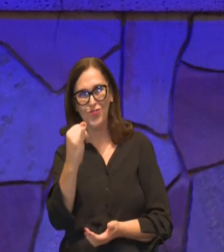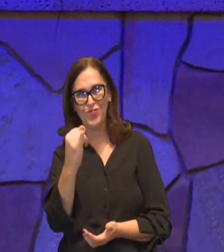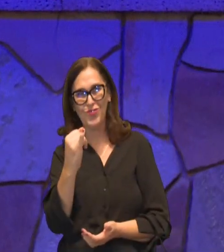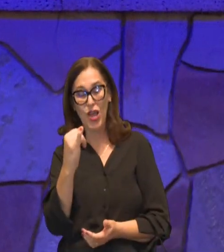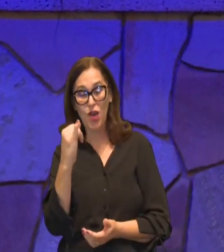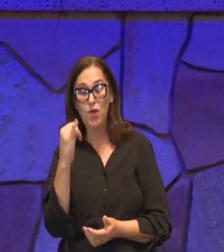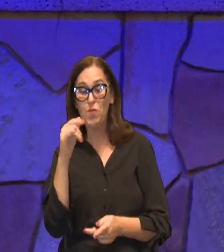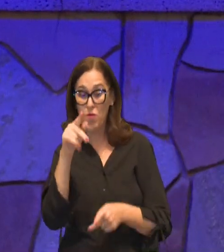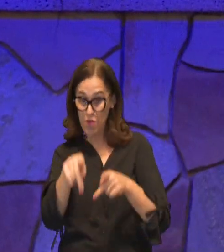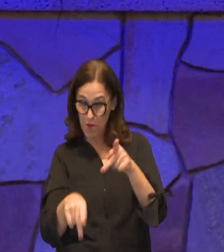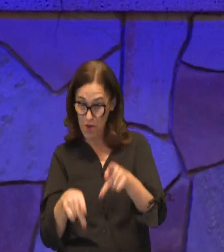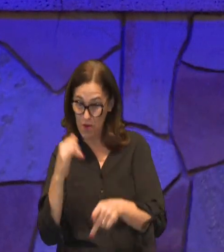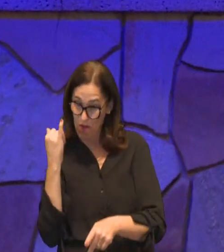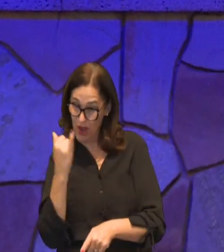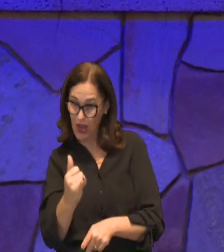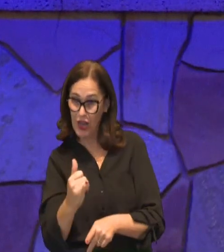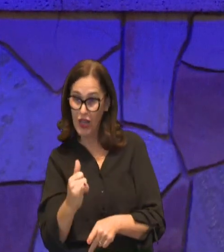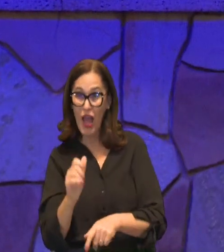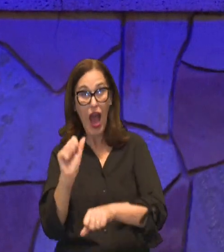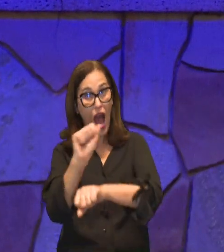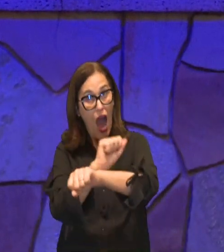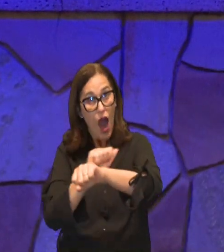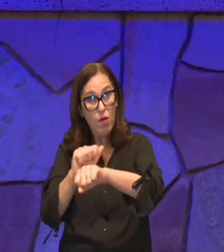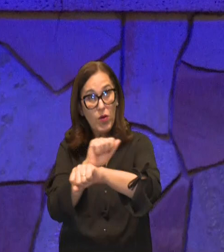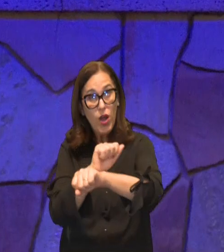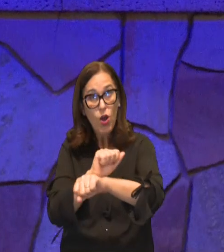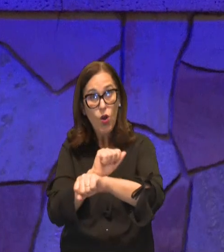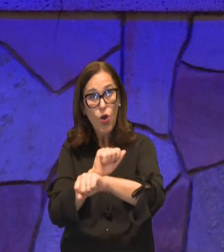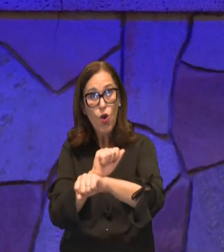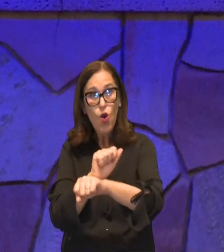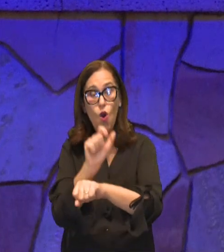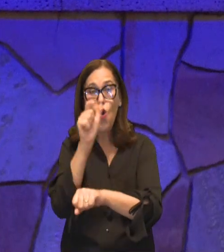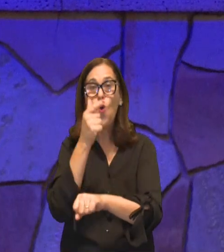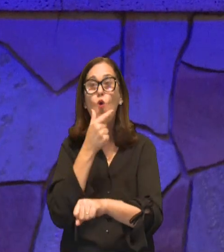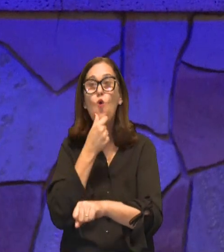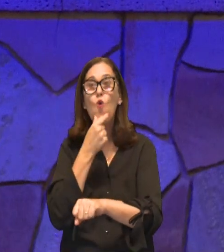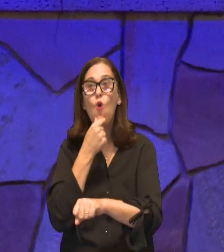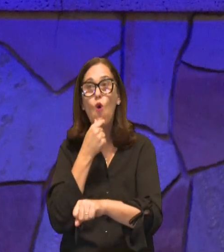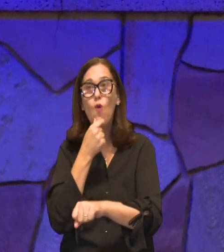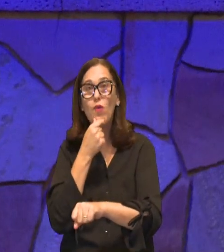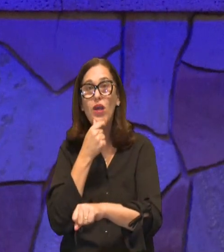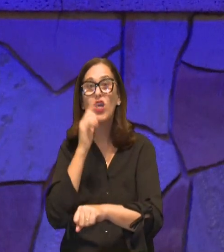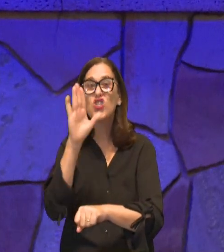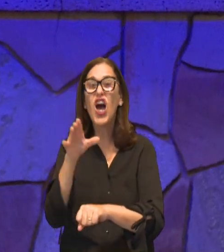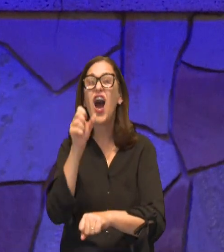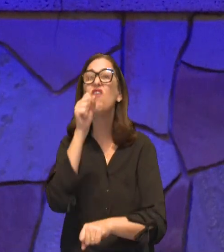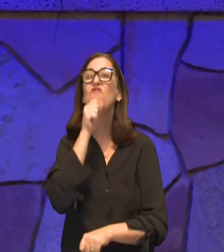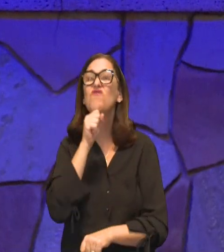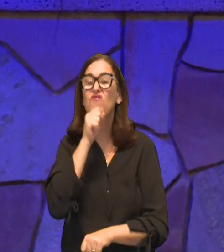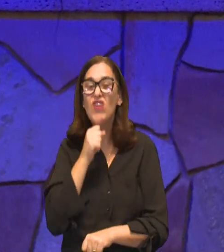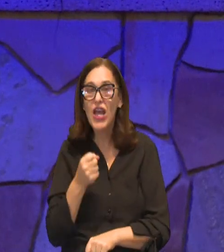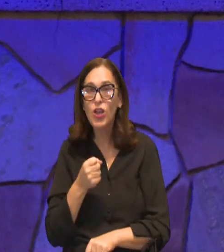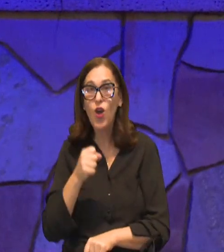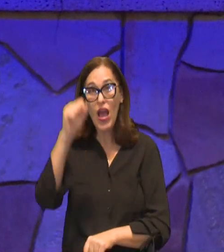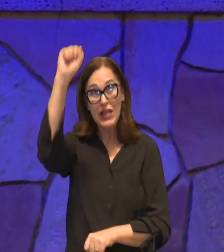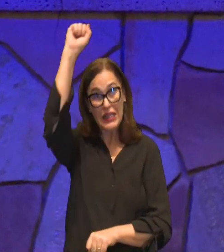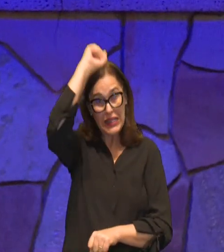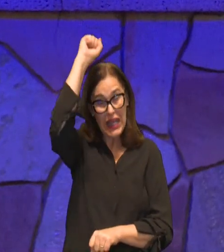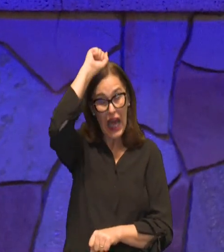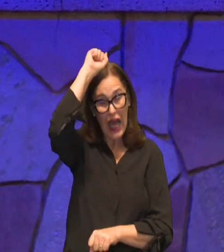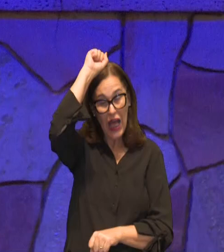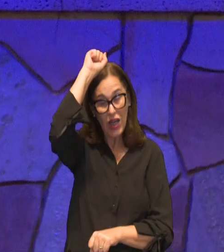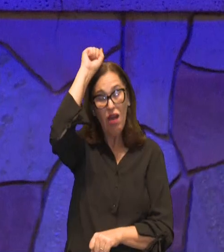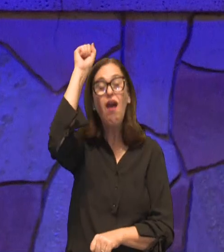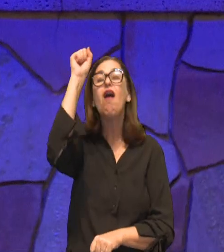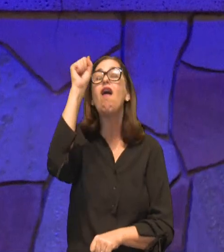povo o seguinte, que Abraão era um homem muito avançado em idade, e Sara, além de ser